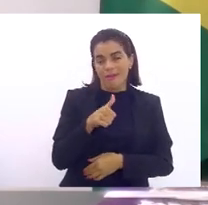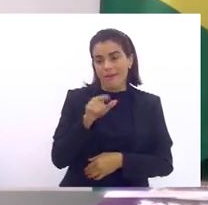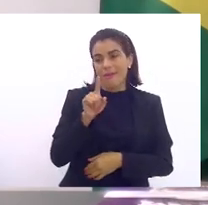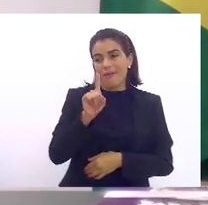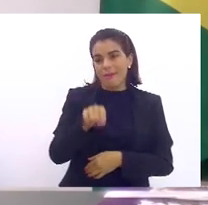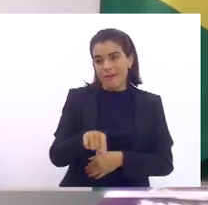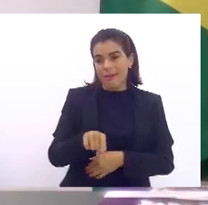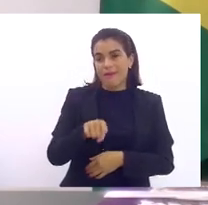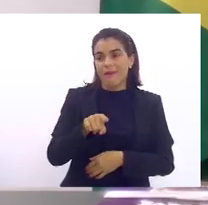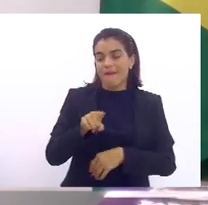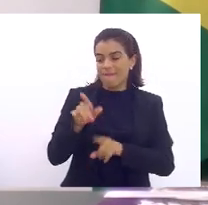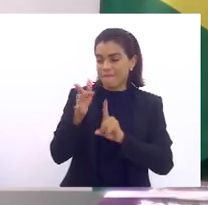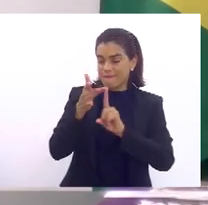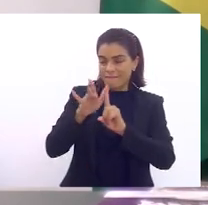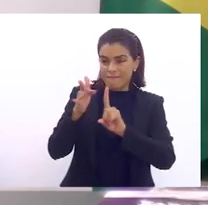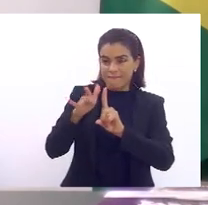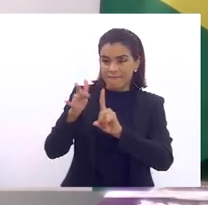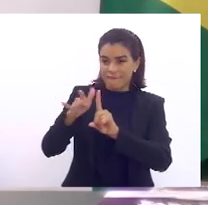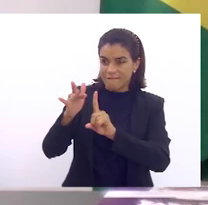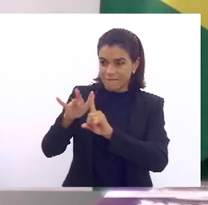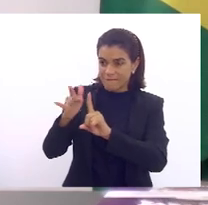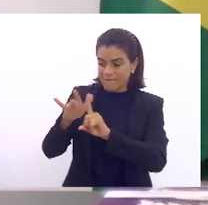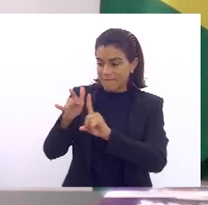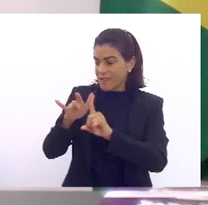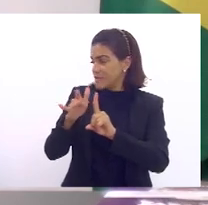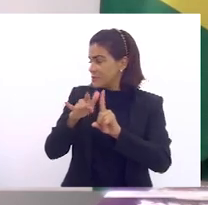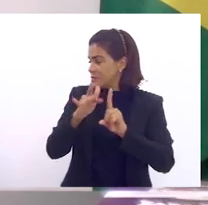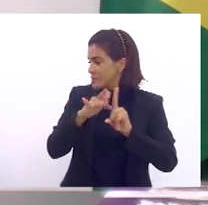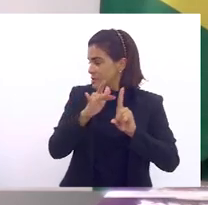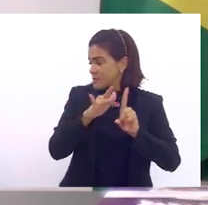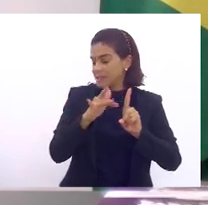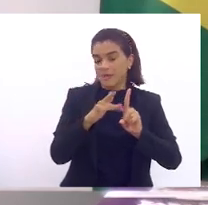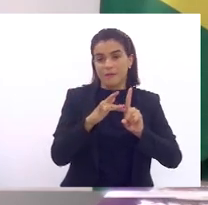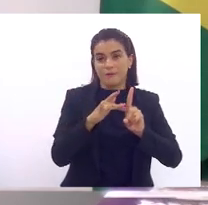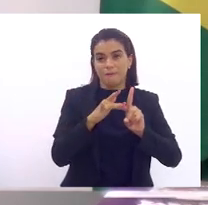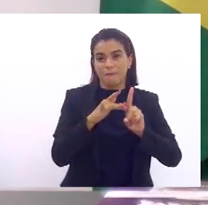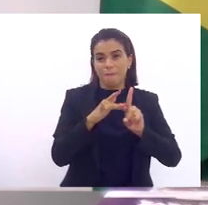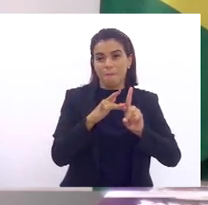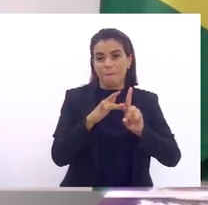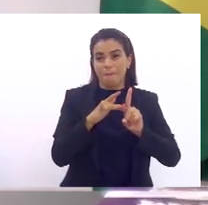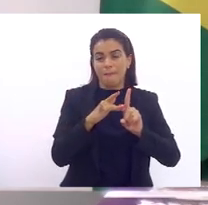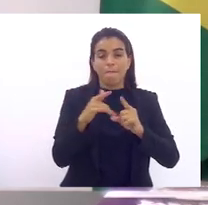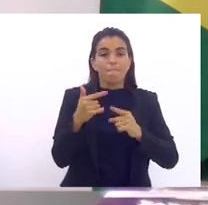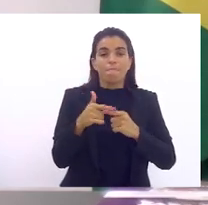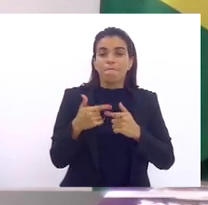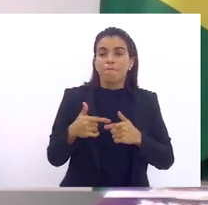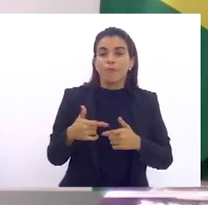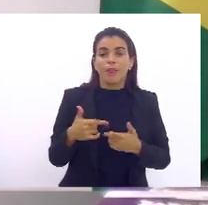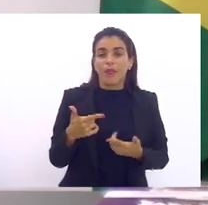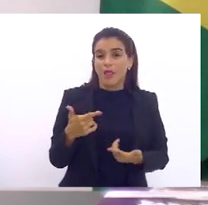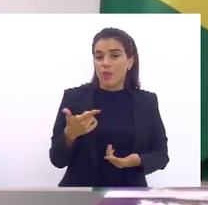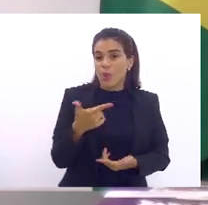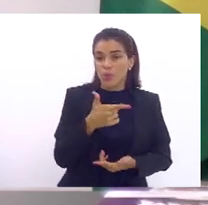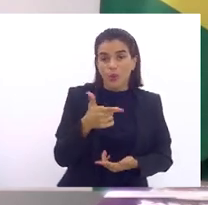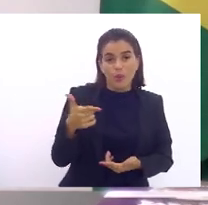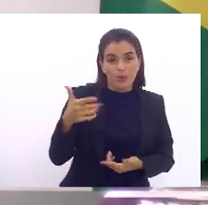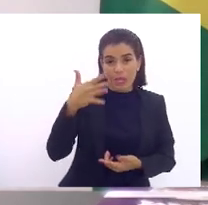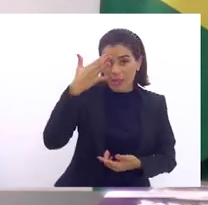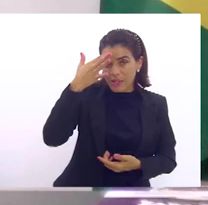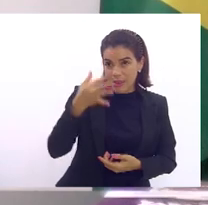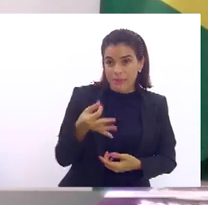nas instituições públicas sim é preciso que se fale Nisso porque eh não se entende Justamente que há um